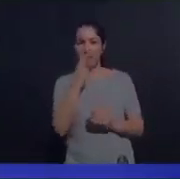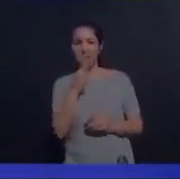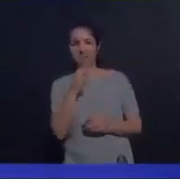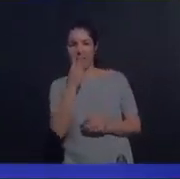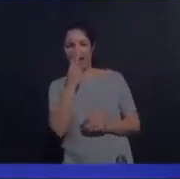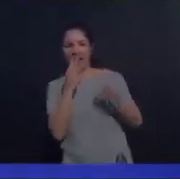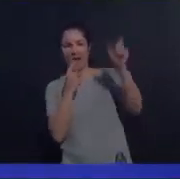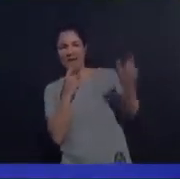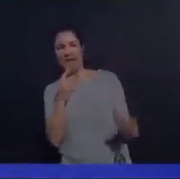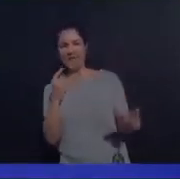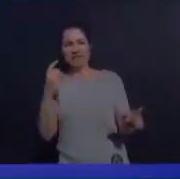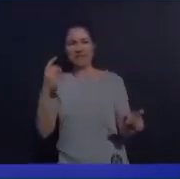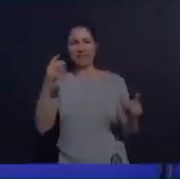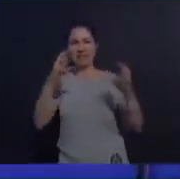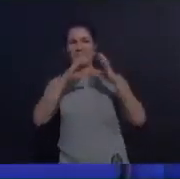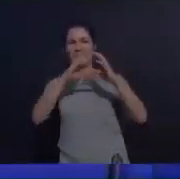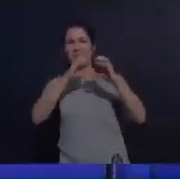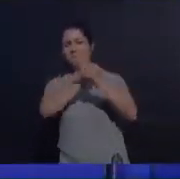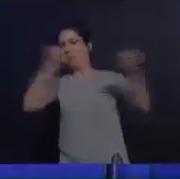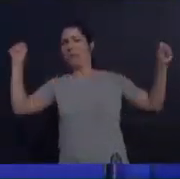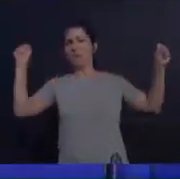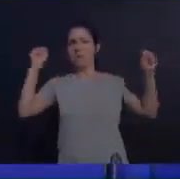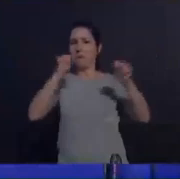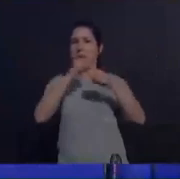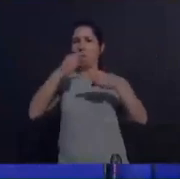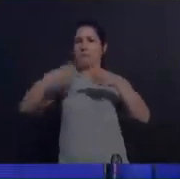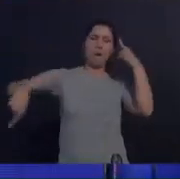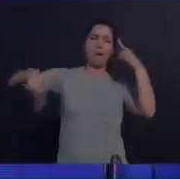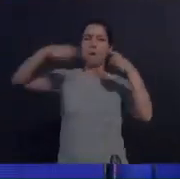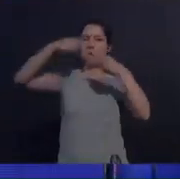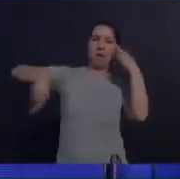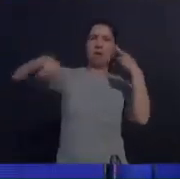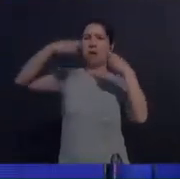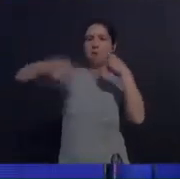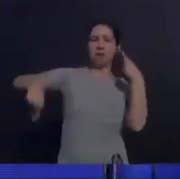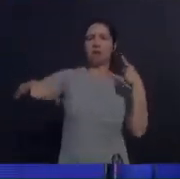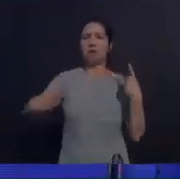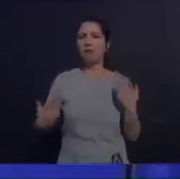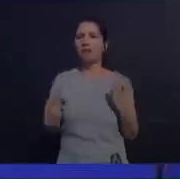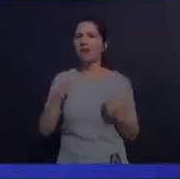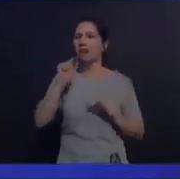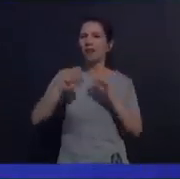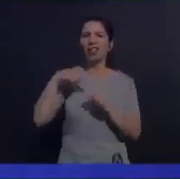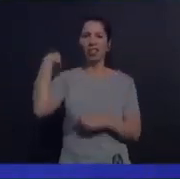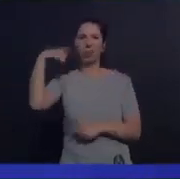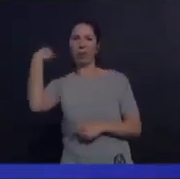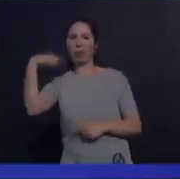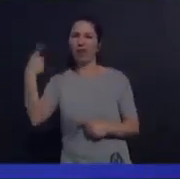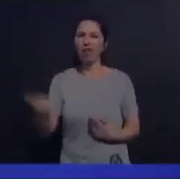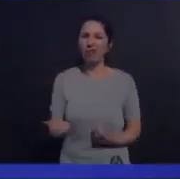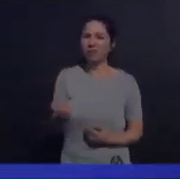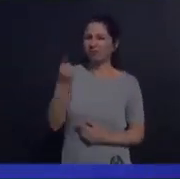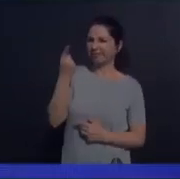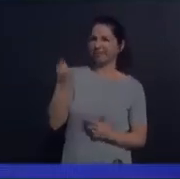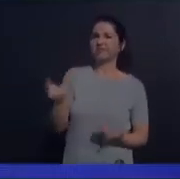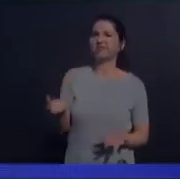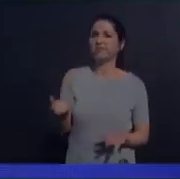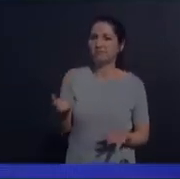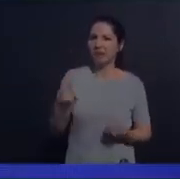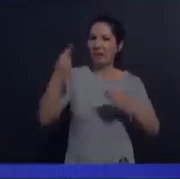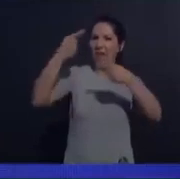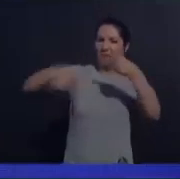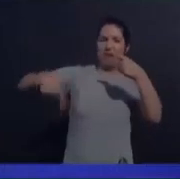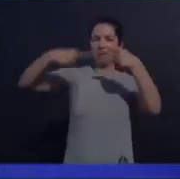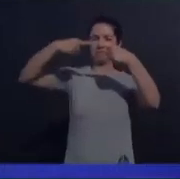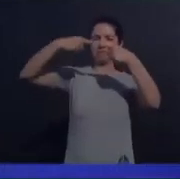descabeçada. Parece uma pessoa descabeçada. O que é uma pessoa descabeçada? É uma pessoa doida, maluca, não é verdade?